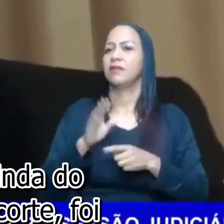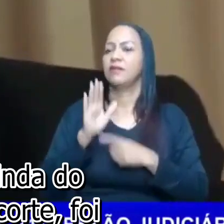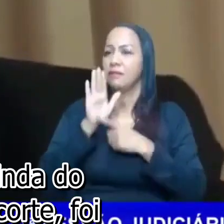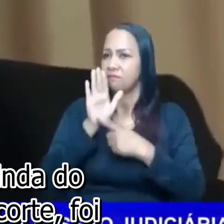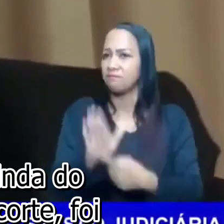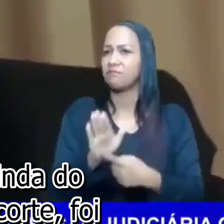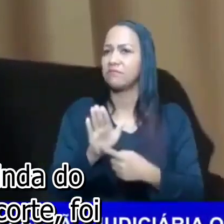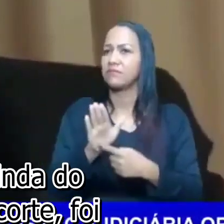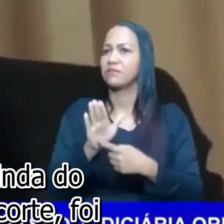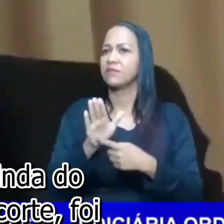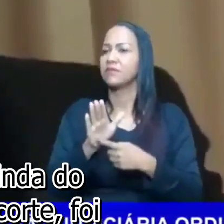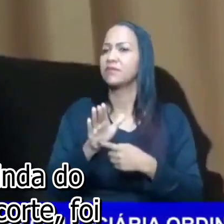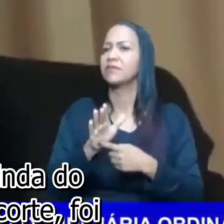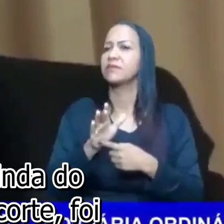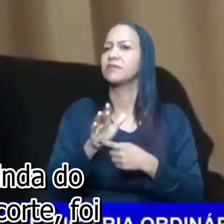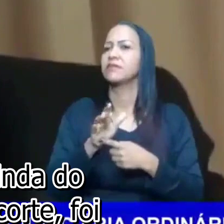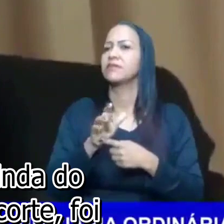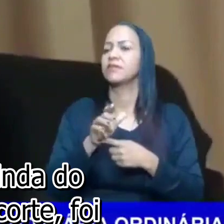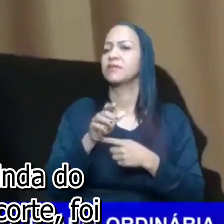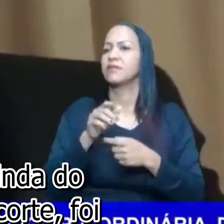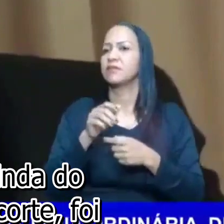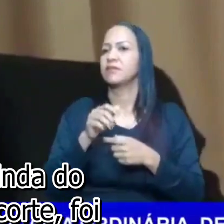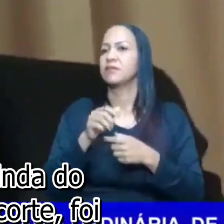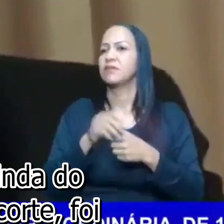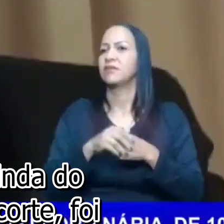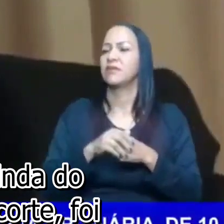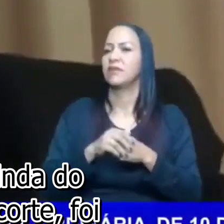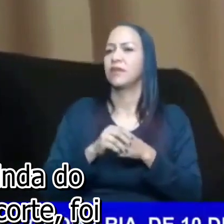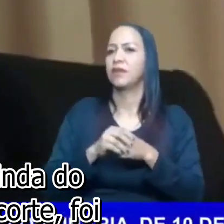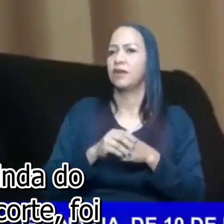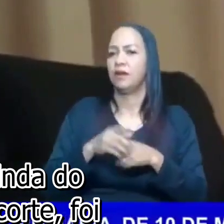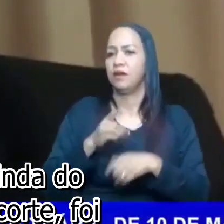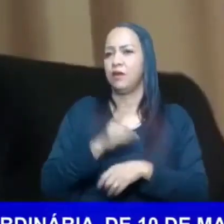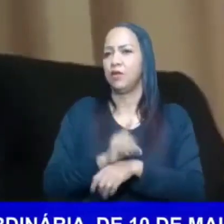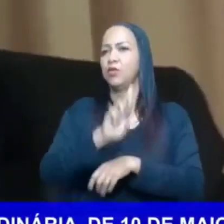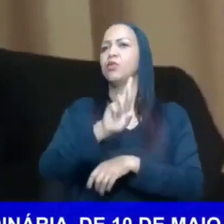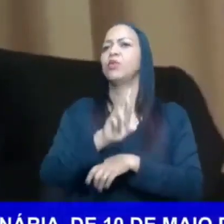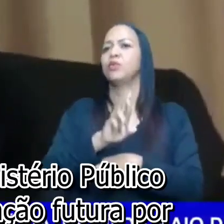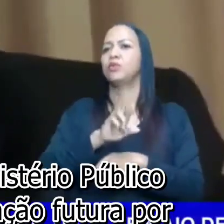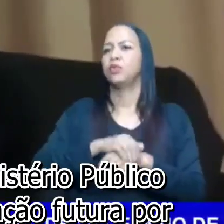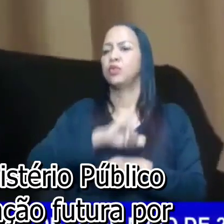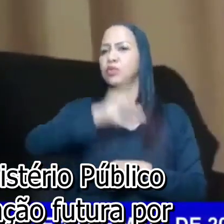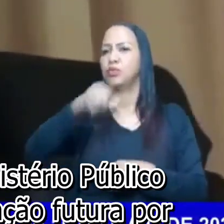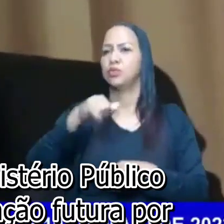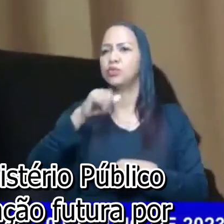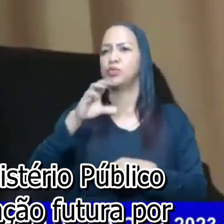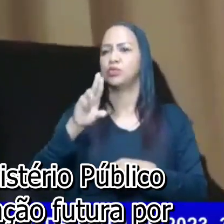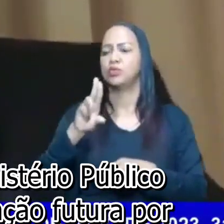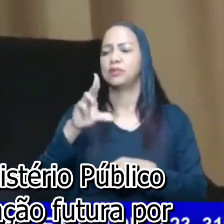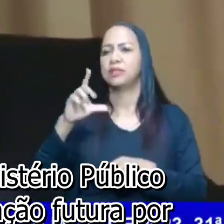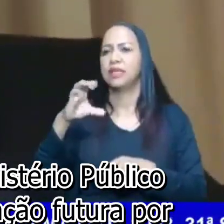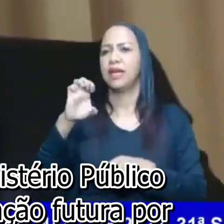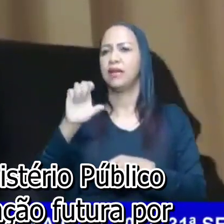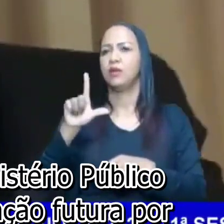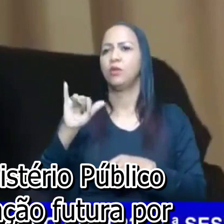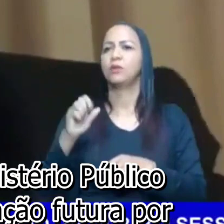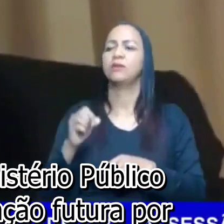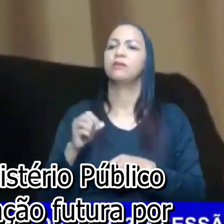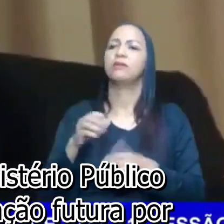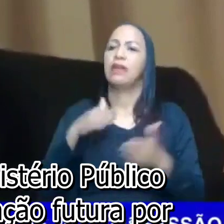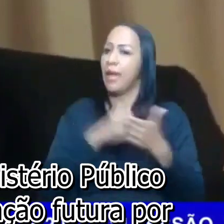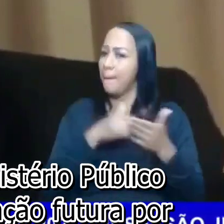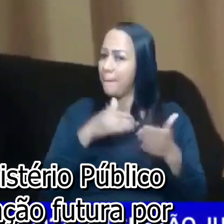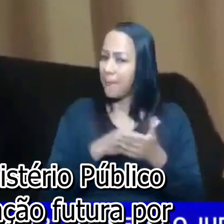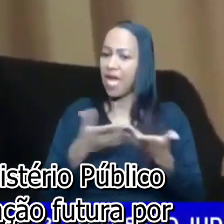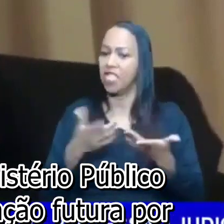que nós vimos seguindo aqui, foi da relatoria ainda do doutor Juscelio, quando ele era membro desta corte, foi exatamente nesse sentido. Nada impede que o